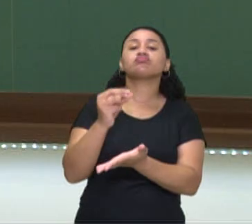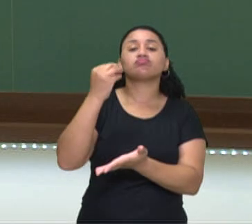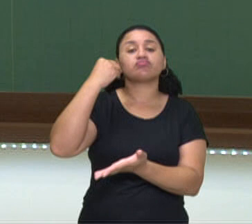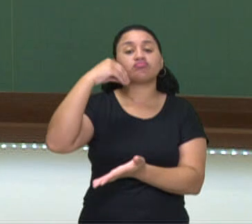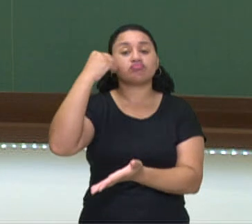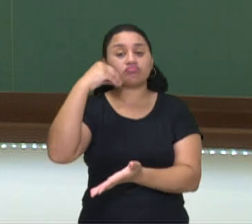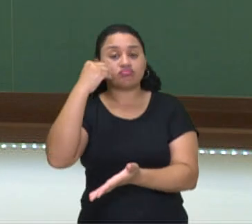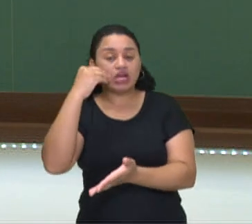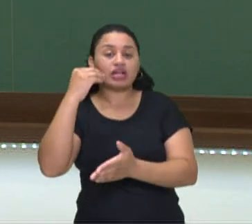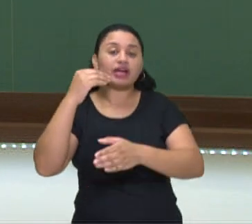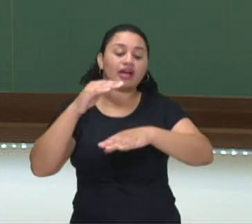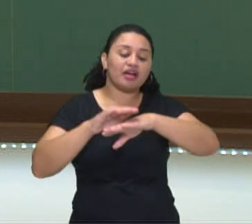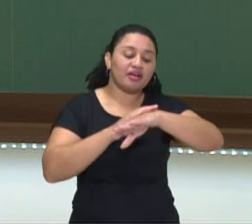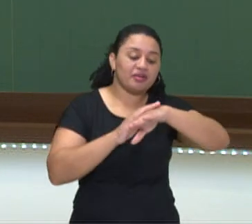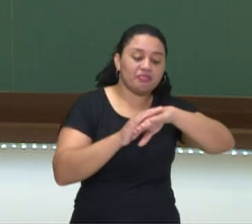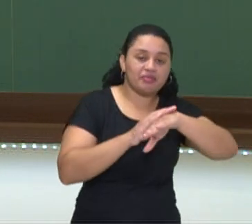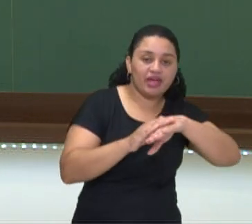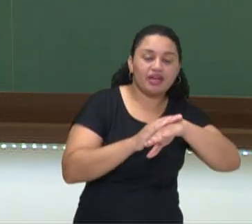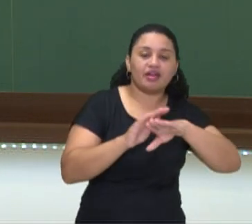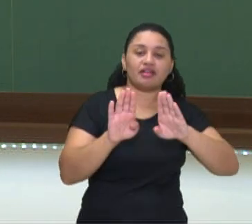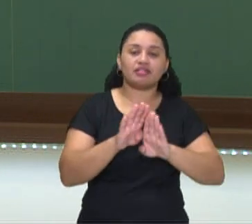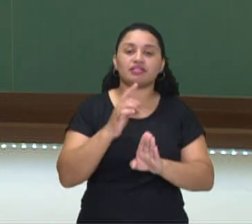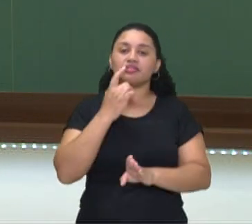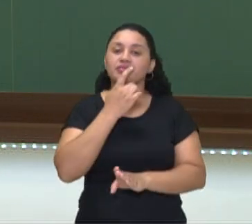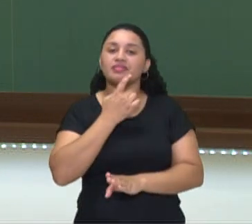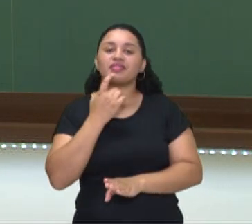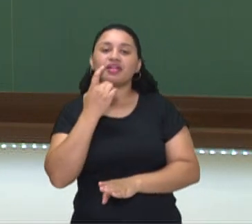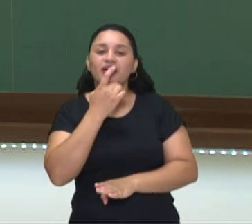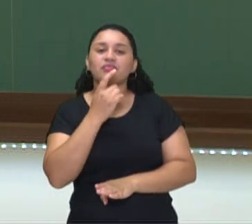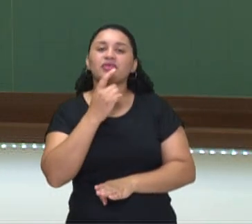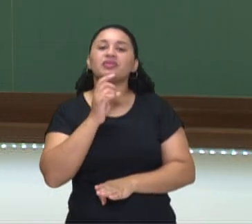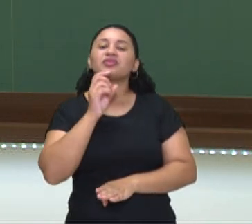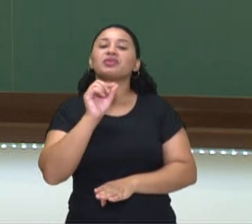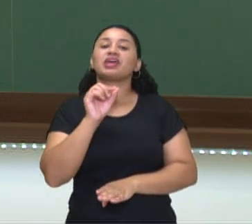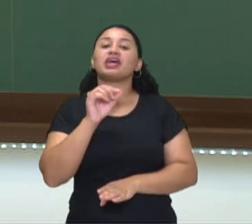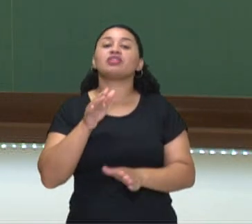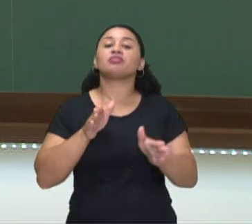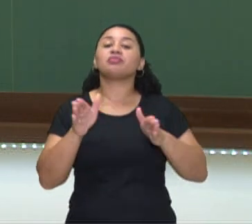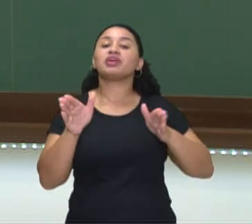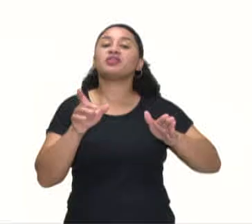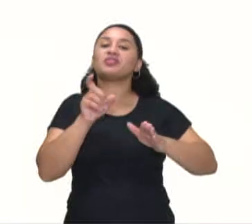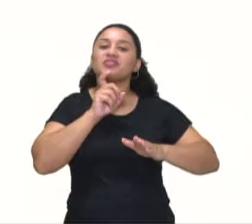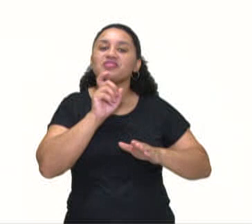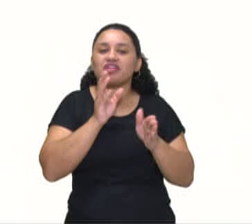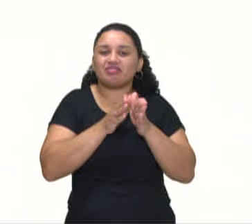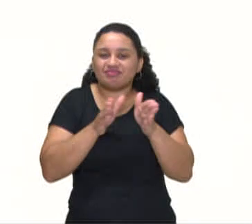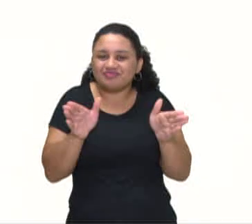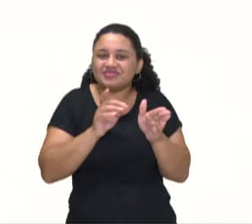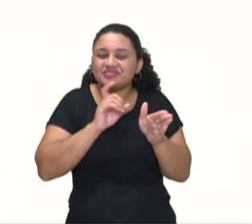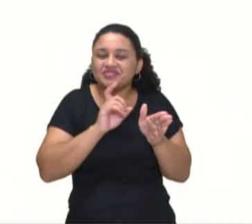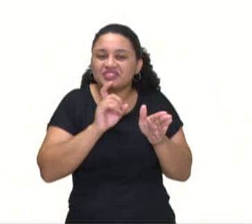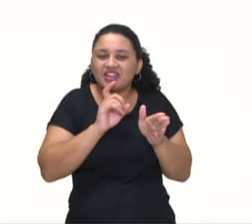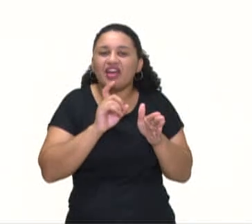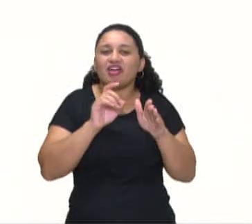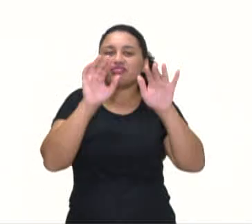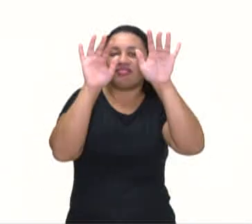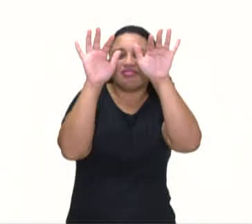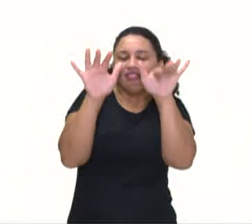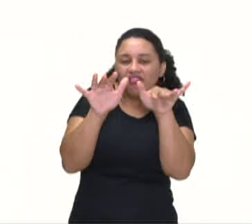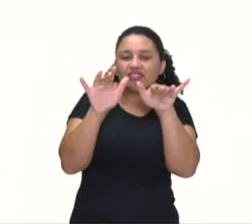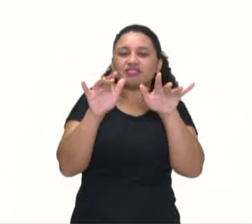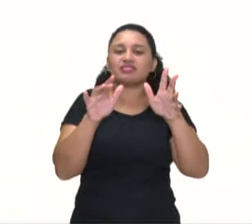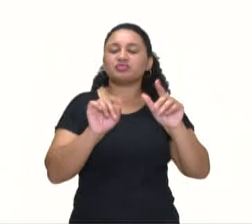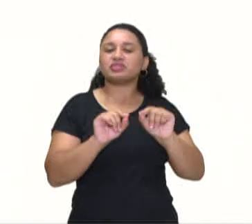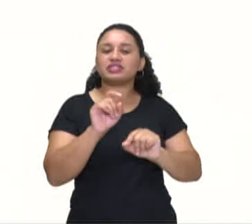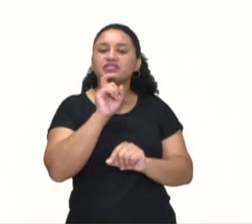nossa pele e os lábios ficam mais azuis no frio. O gelo e a neve também têm